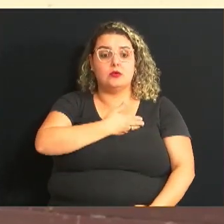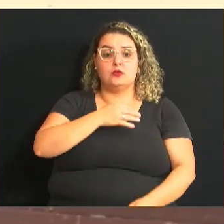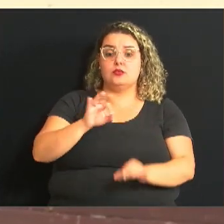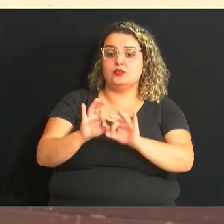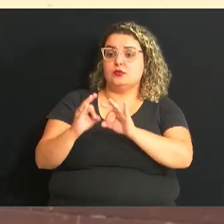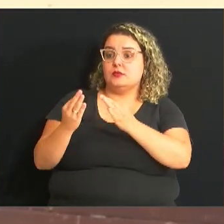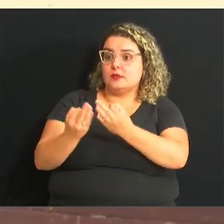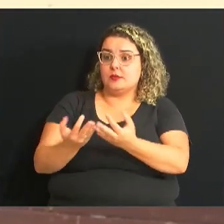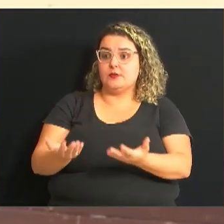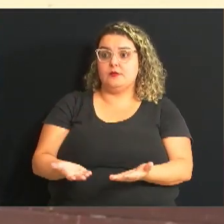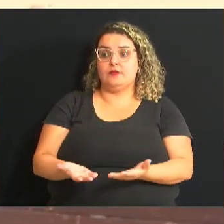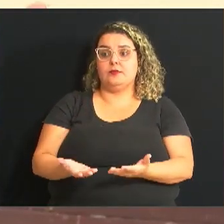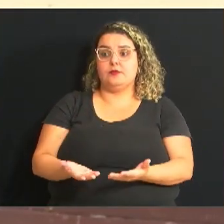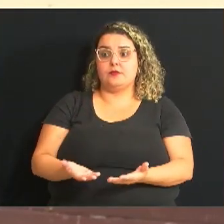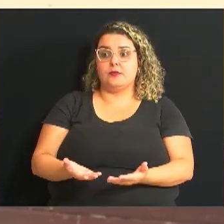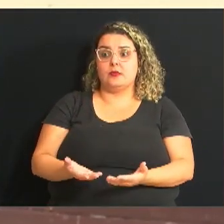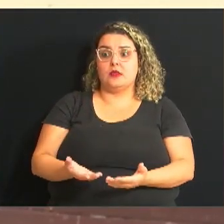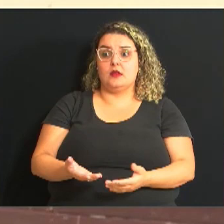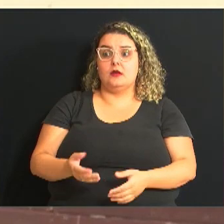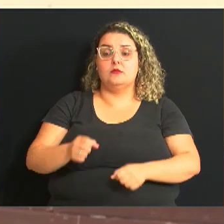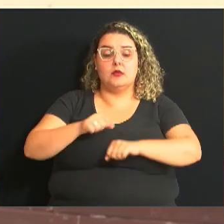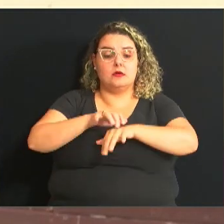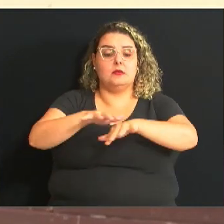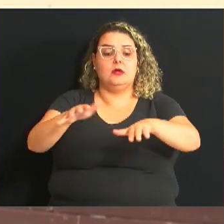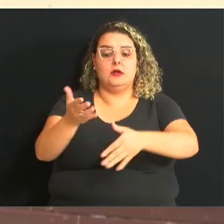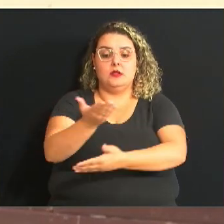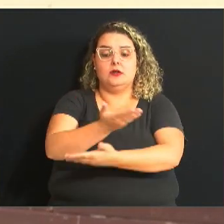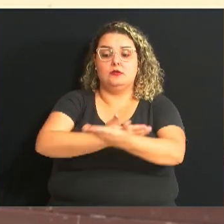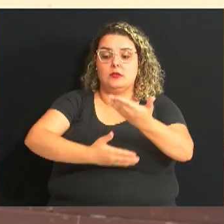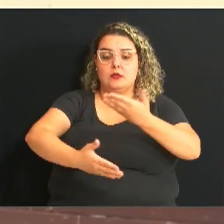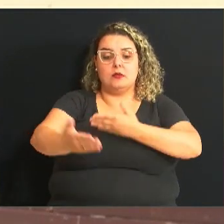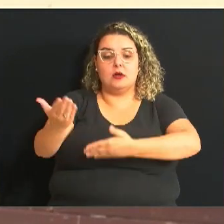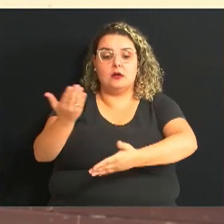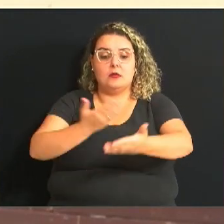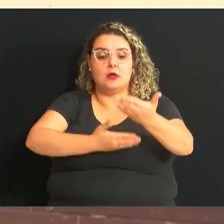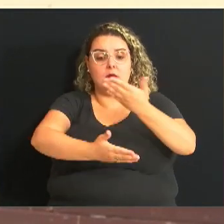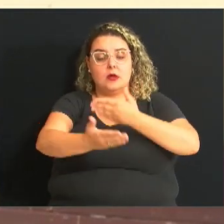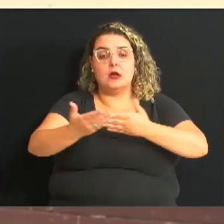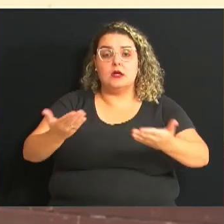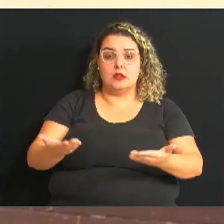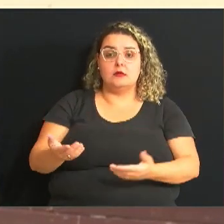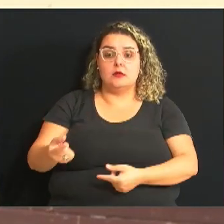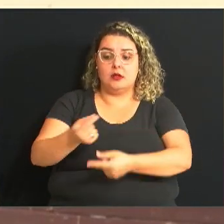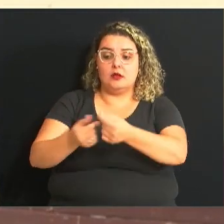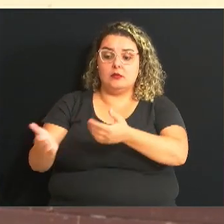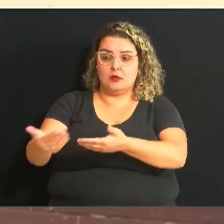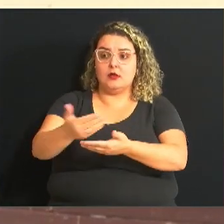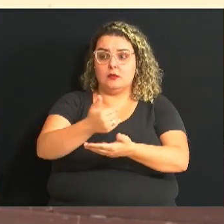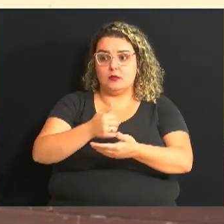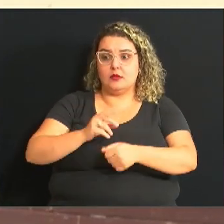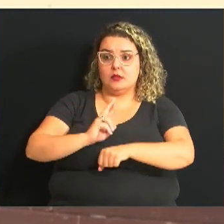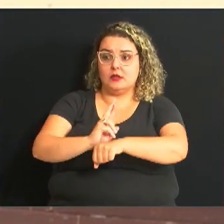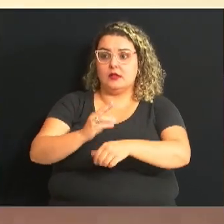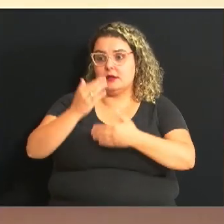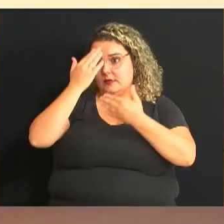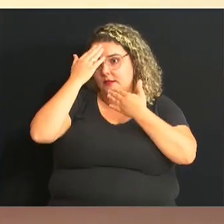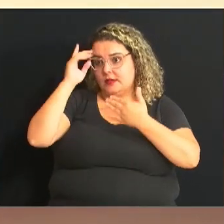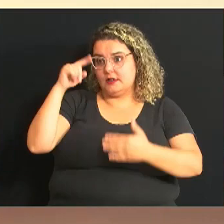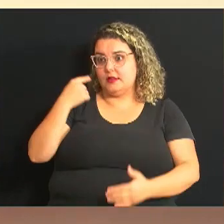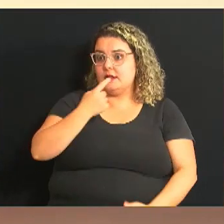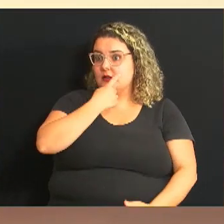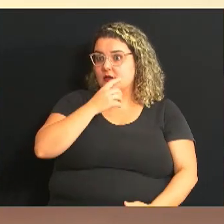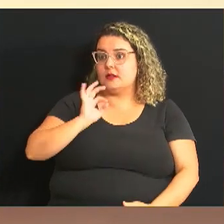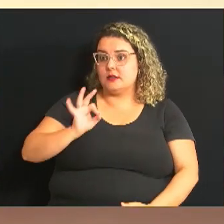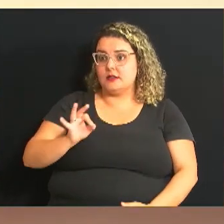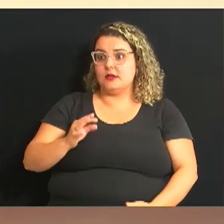para que ela, sendo socializada, aumente essa captação de recursos. Obrigada, Mira. Certo, agora então a gente vai